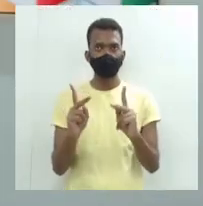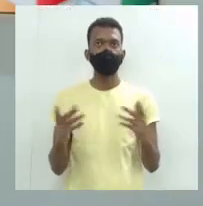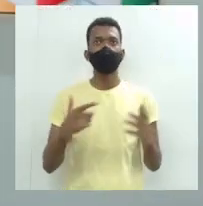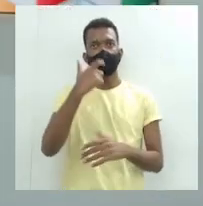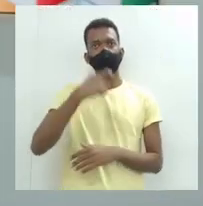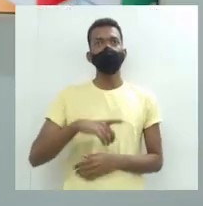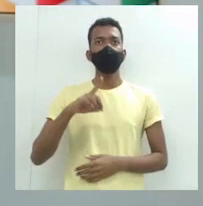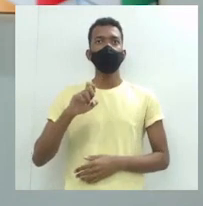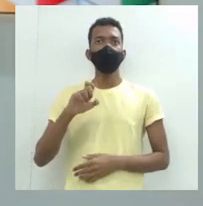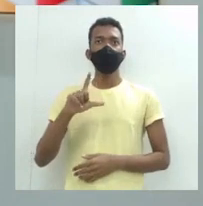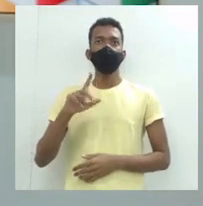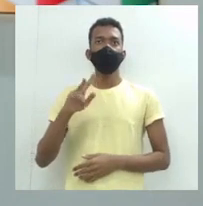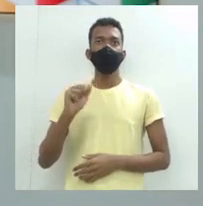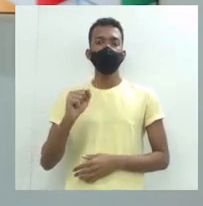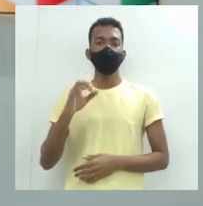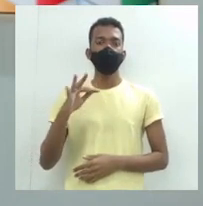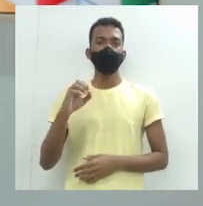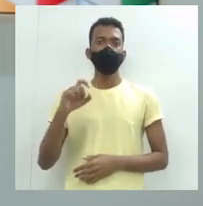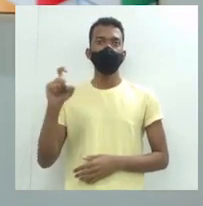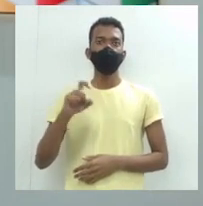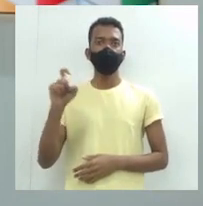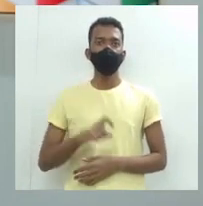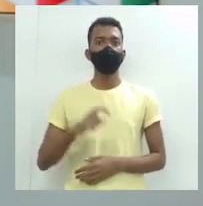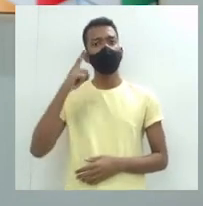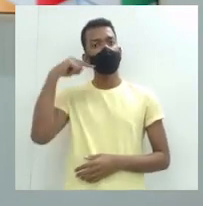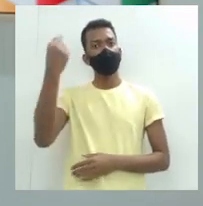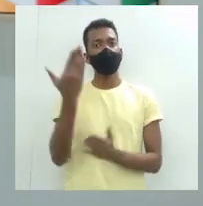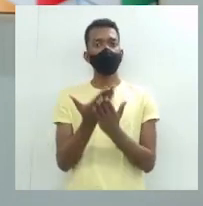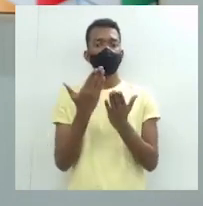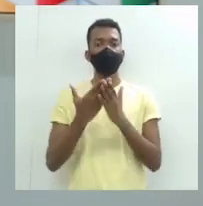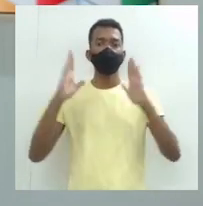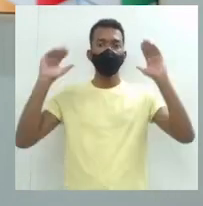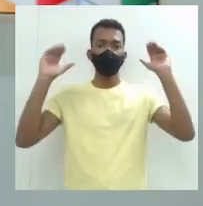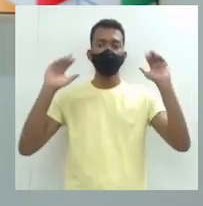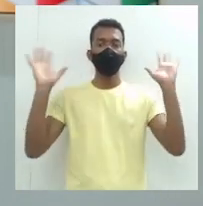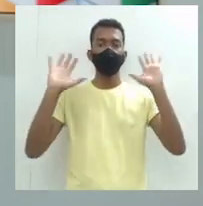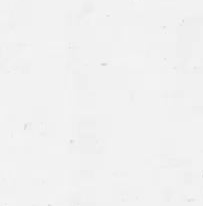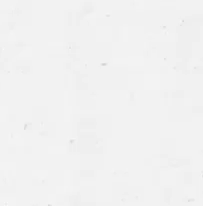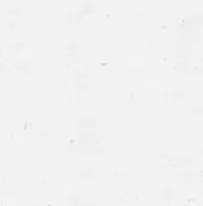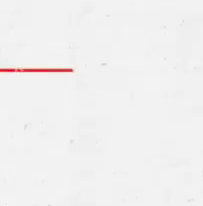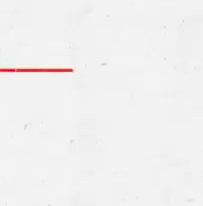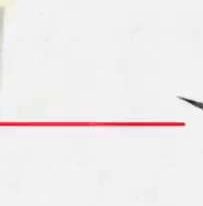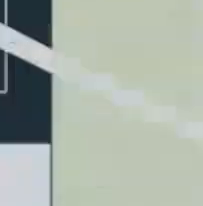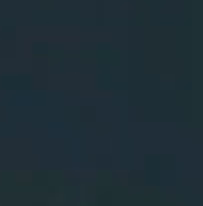Eu sou Teacher Delvia Fox e a gente se vê na próxima aula. Bye, bye!